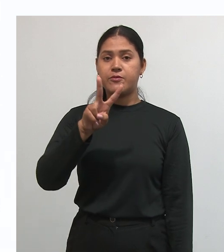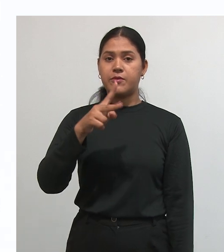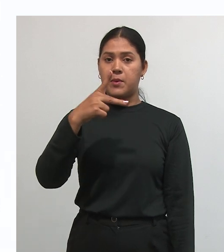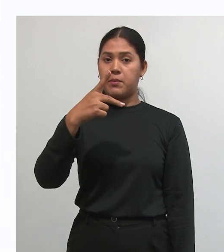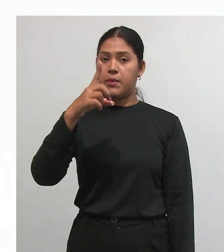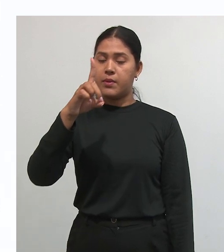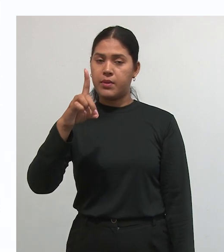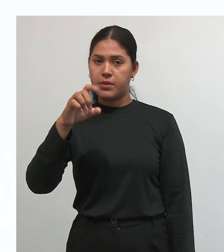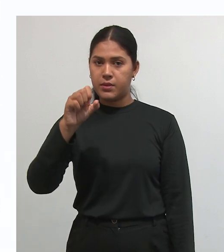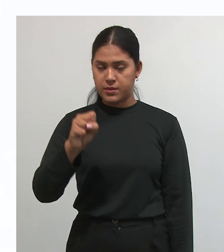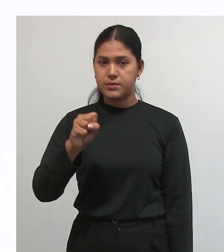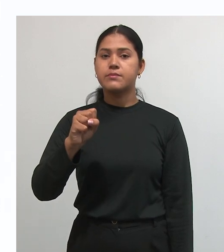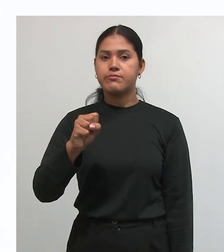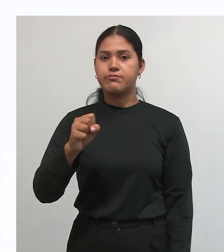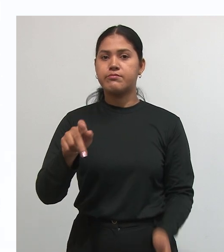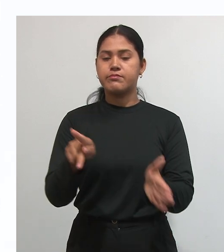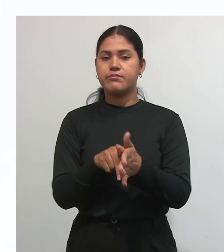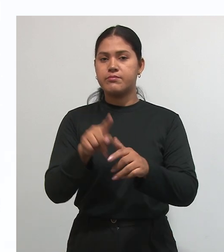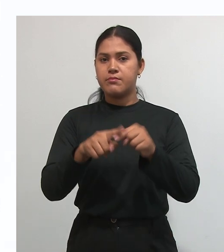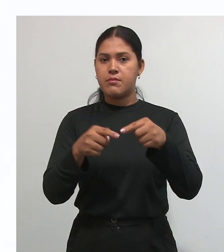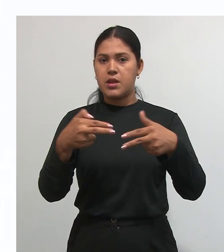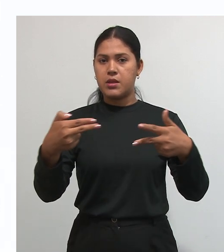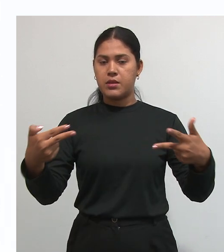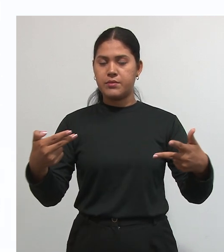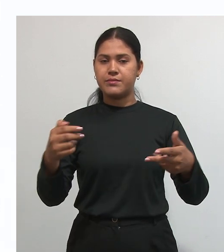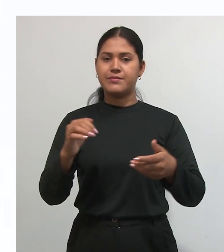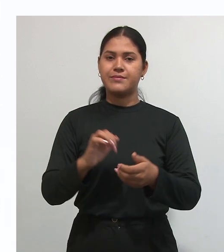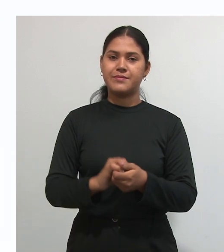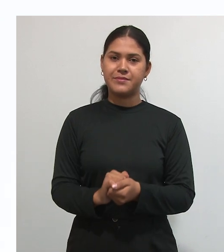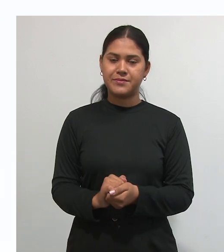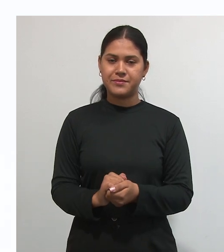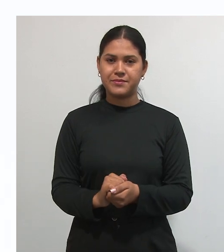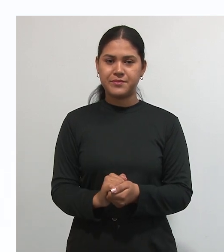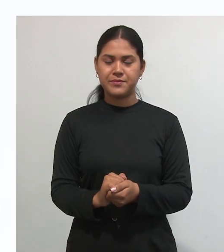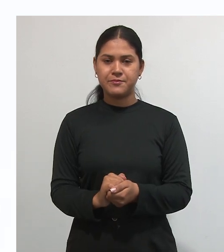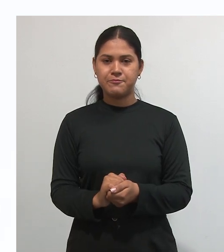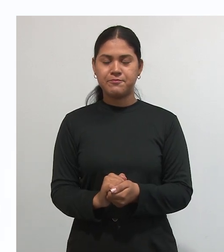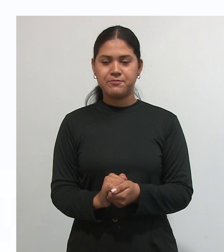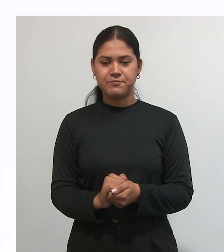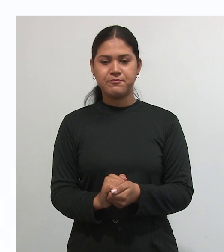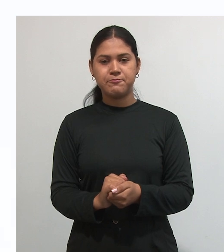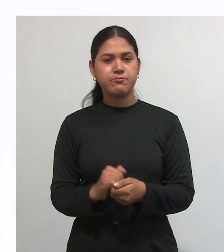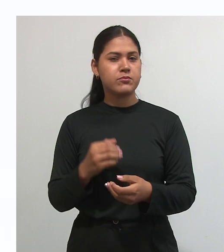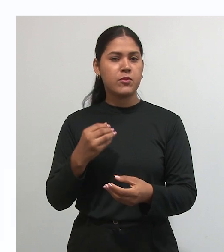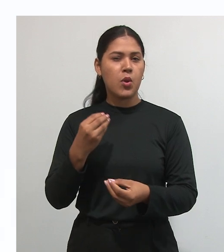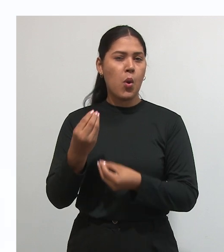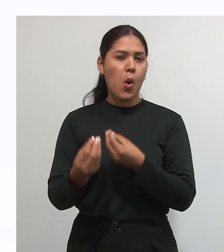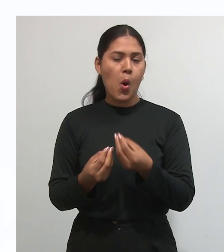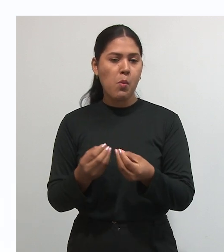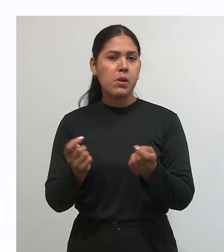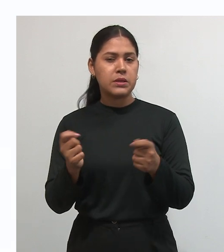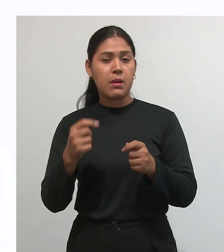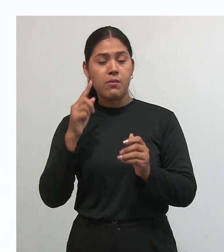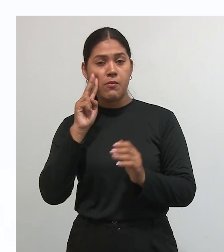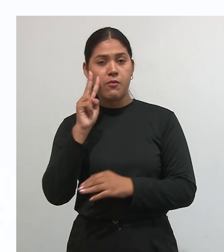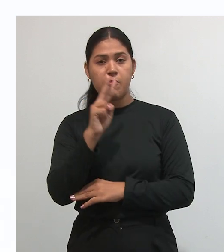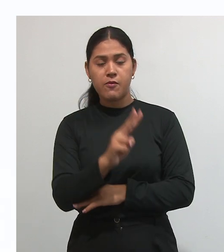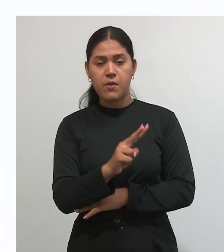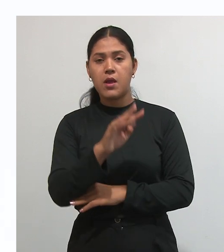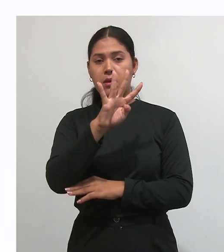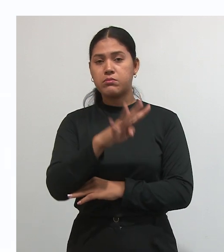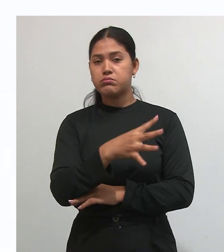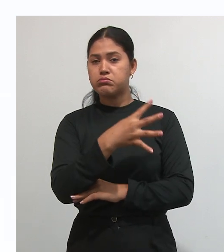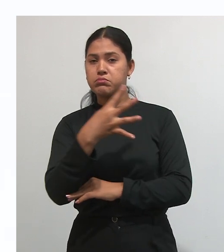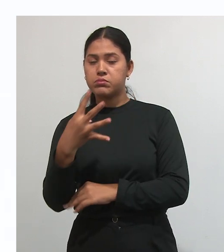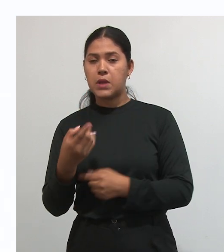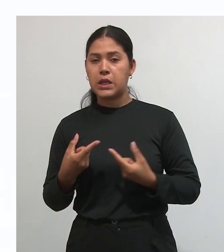das VPDs patrimoniais aqui. E, por fim, como é que temos aqui o saldo, né? Como é